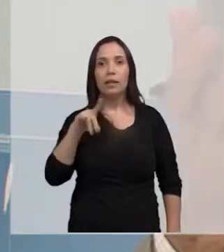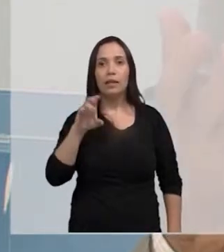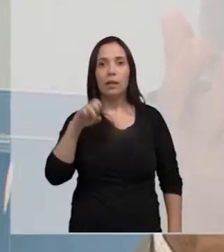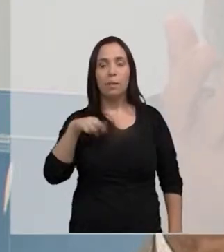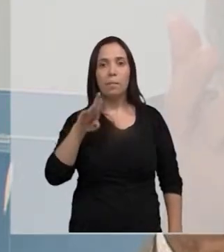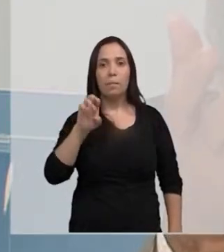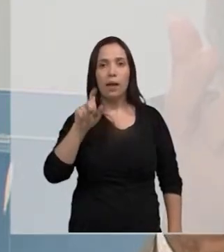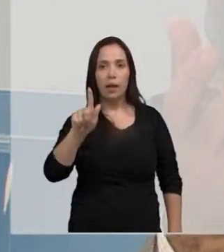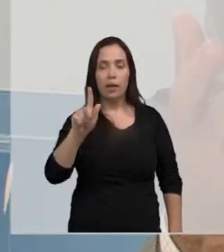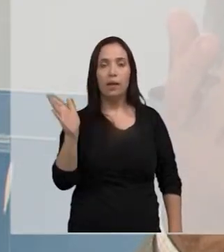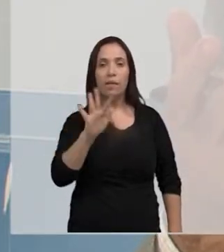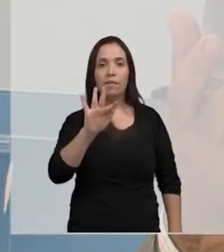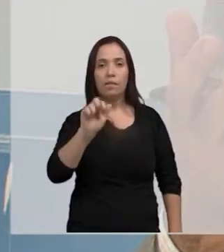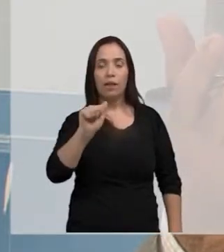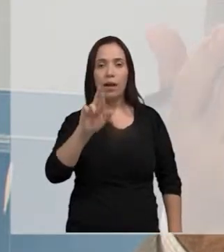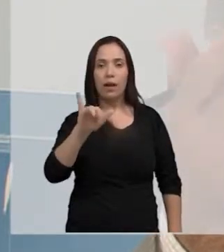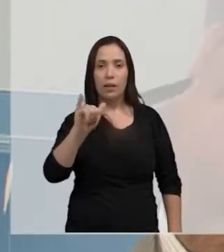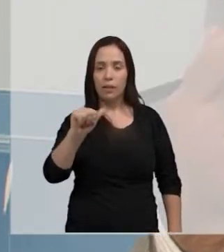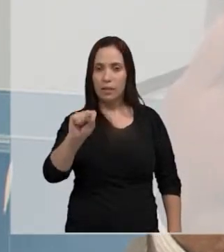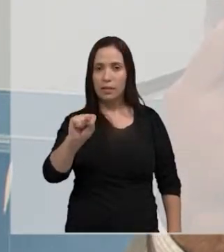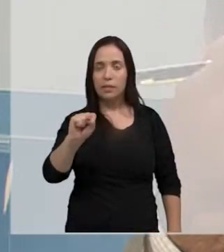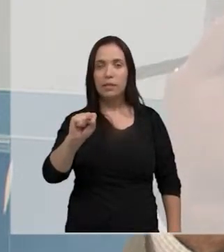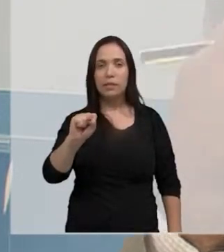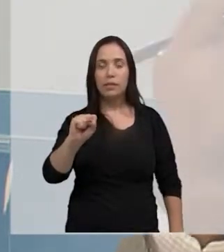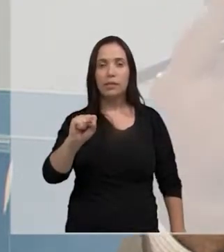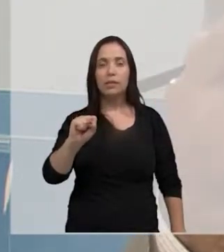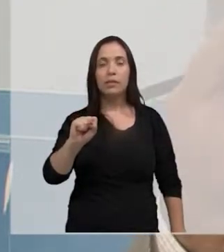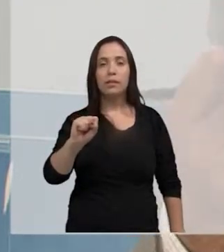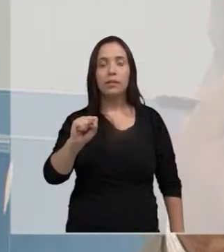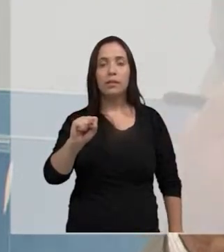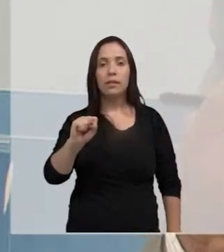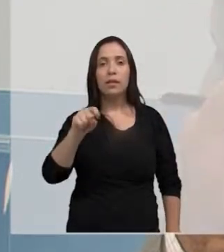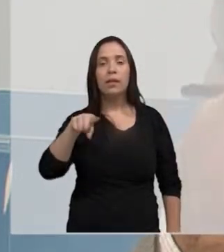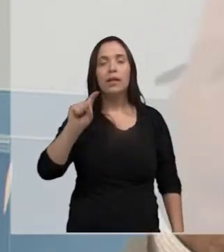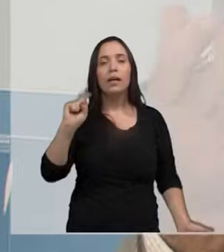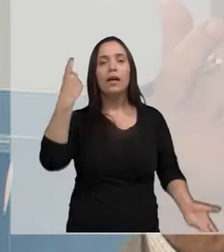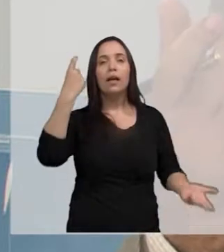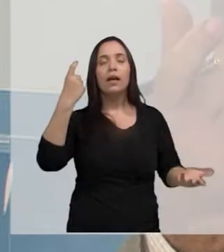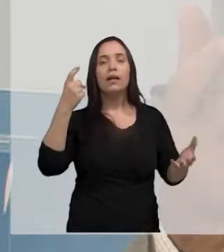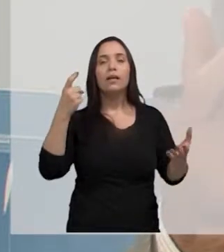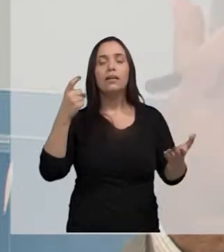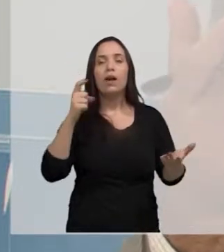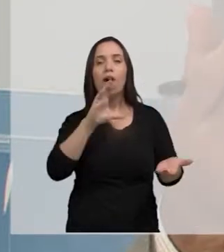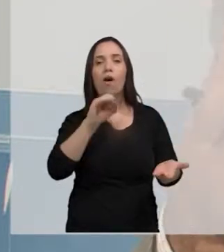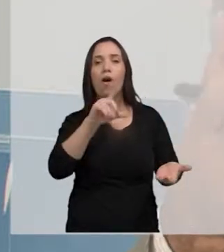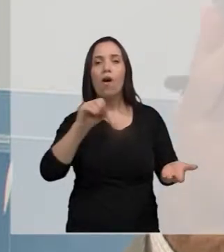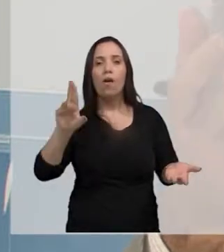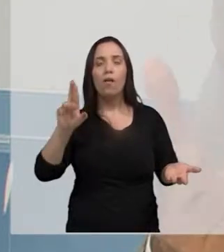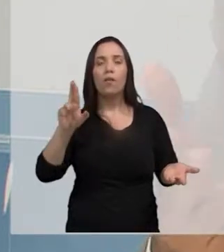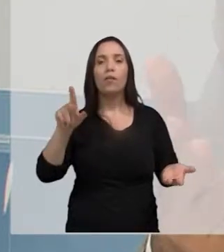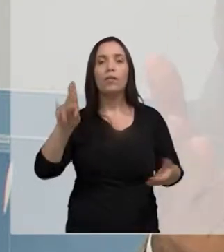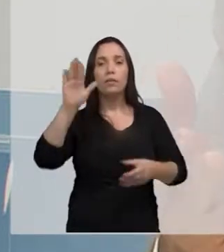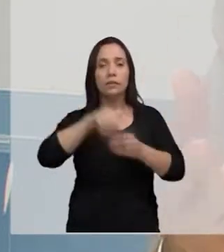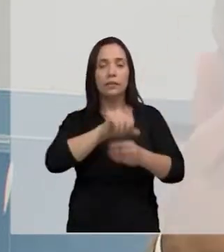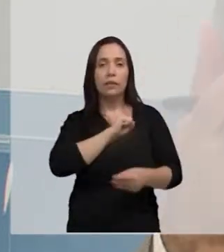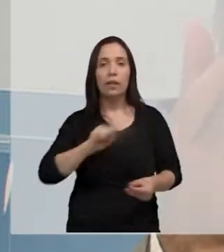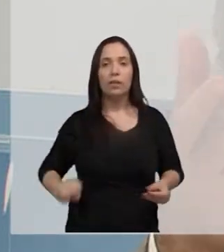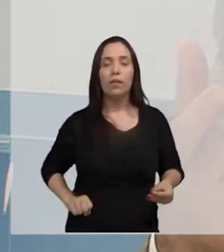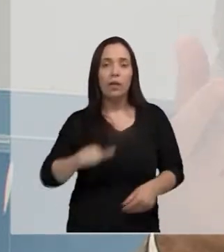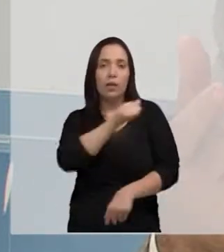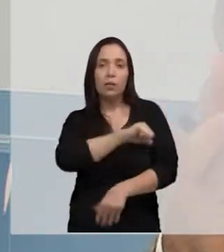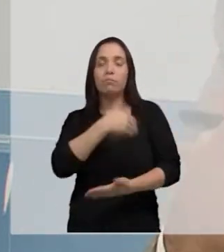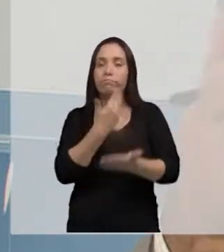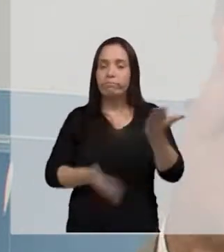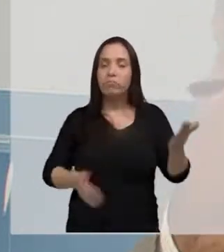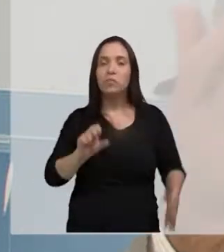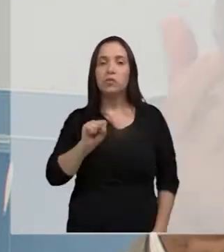Lindenberg Farias, o cara pintada lá do tempo do Colo, que era senador do Rio de Janeiro, ficou fora. Eduardo